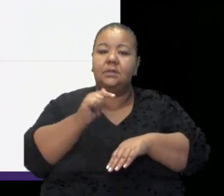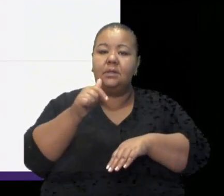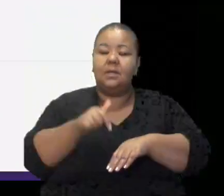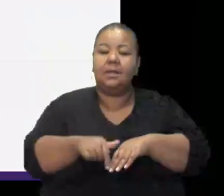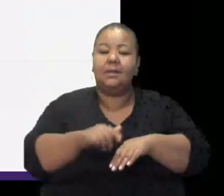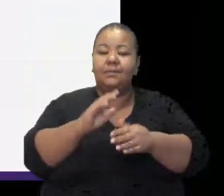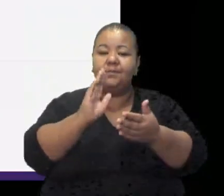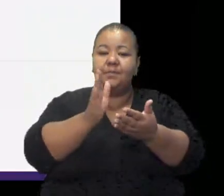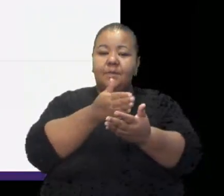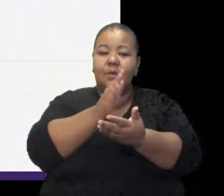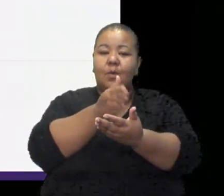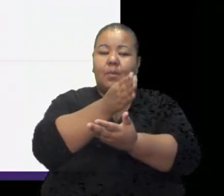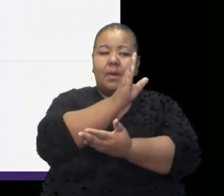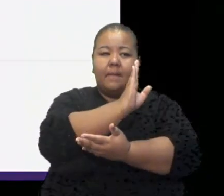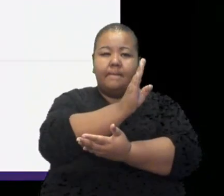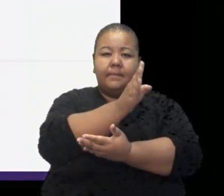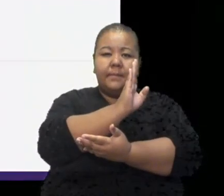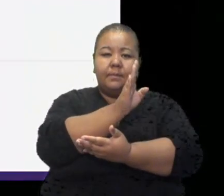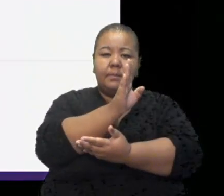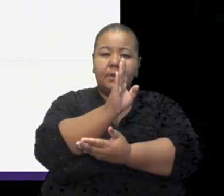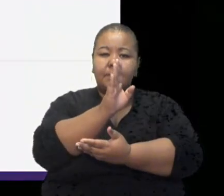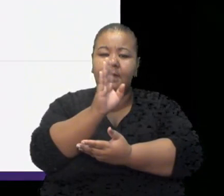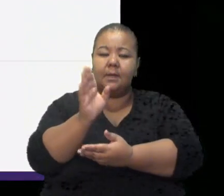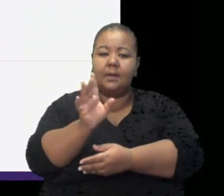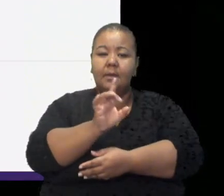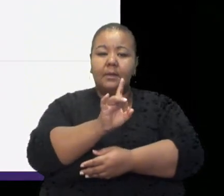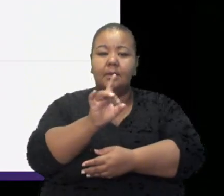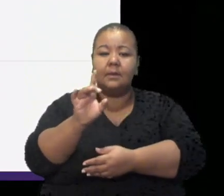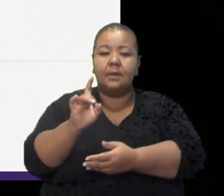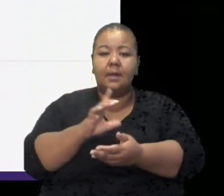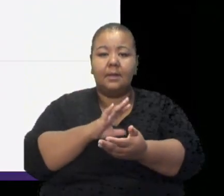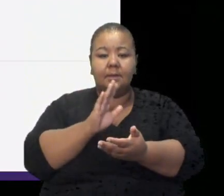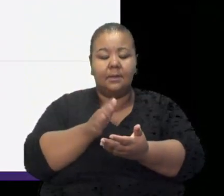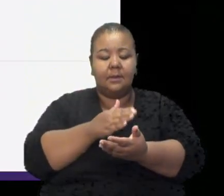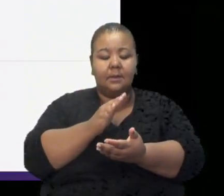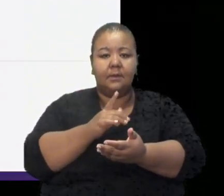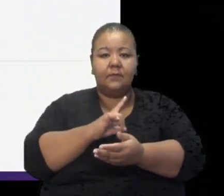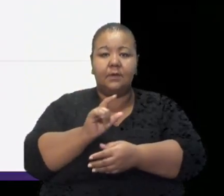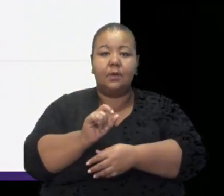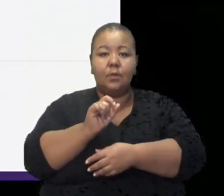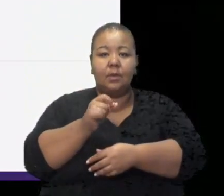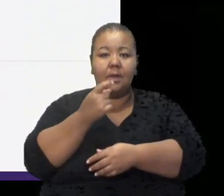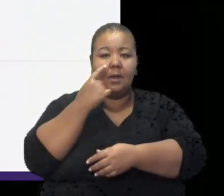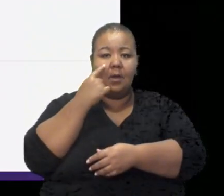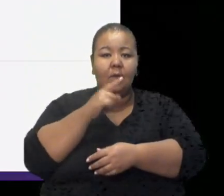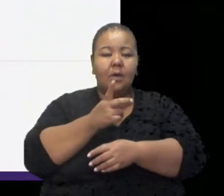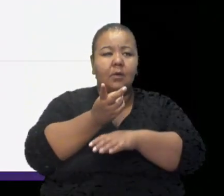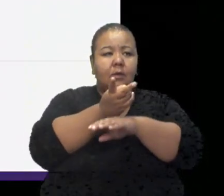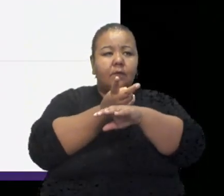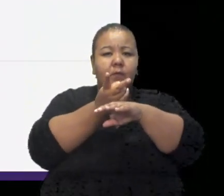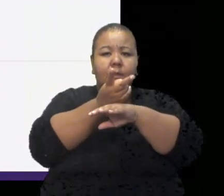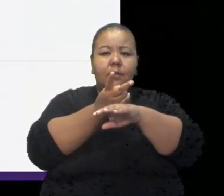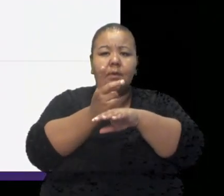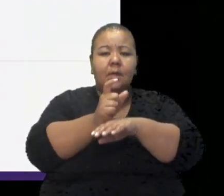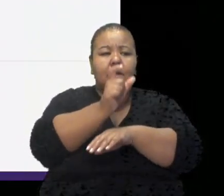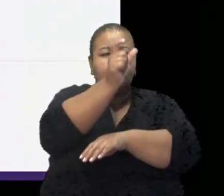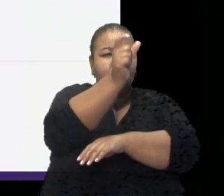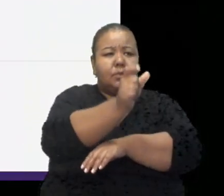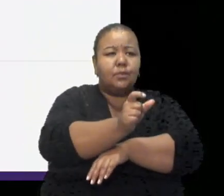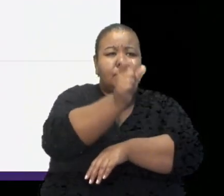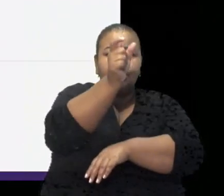uma biblioteca e cada um desses livros tem, então, olha só, quando eu tenho que buscar um livro, toda